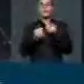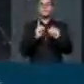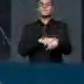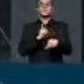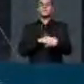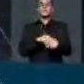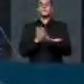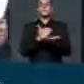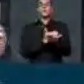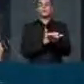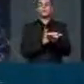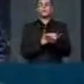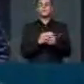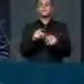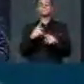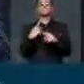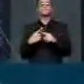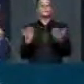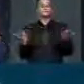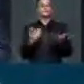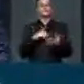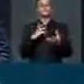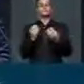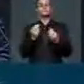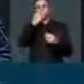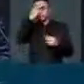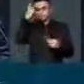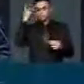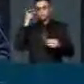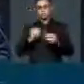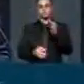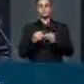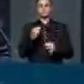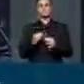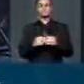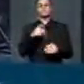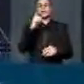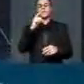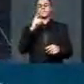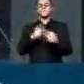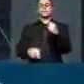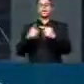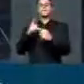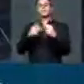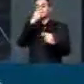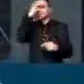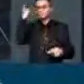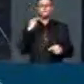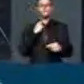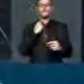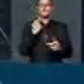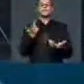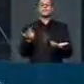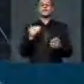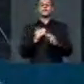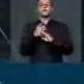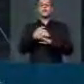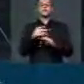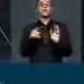Força Nacional, os homens da FUNAI, com corrente na estrada, proibindo as pessoas entrarem nas suas propriedades, diga-se de